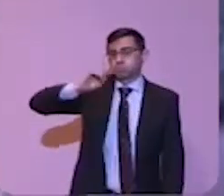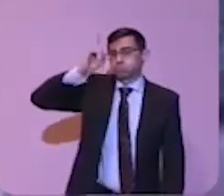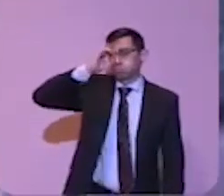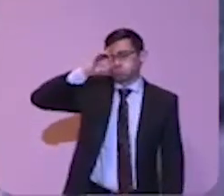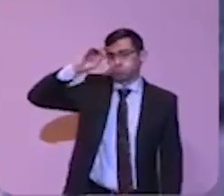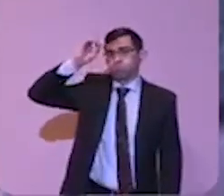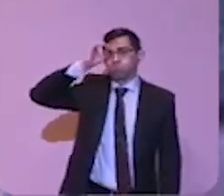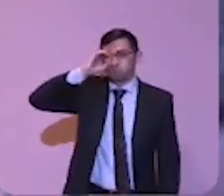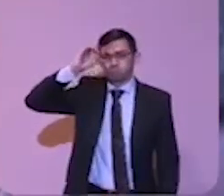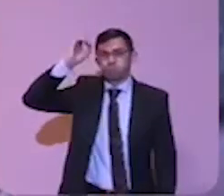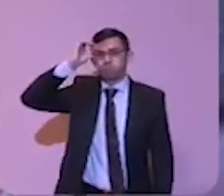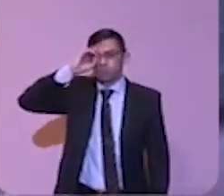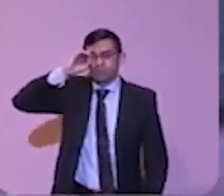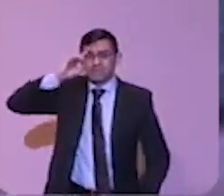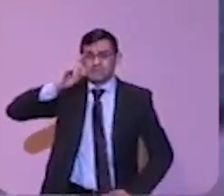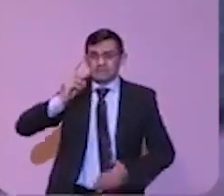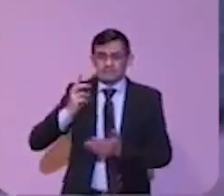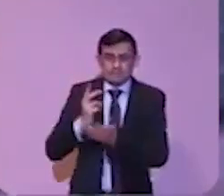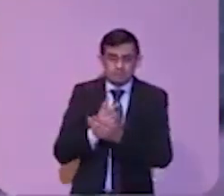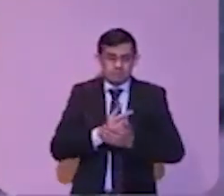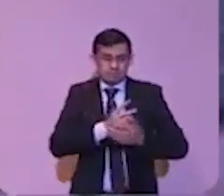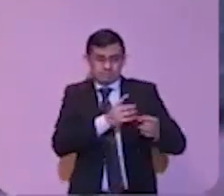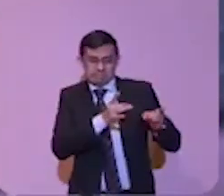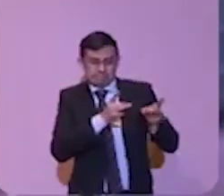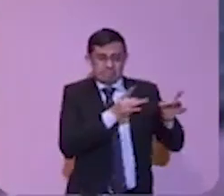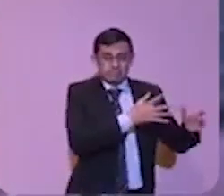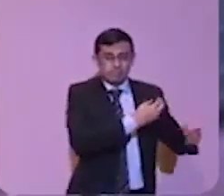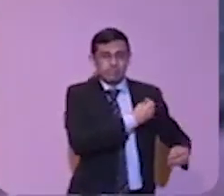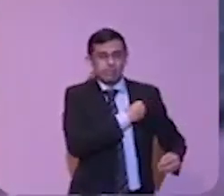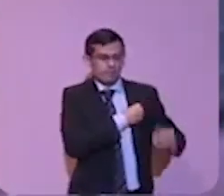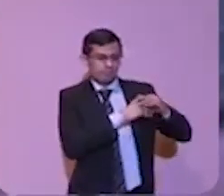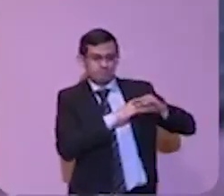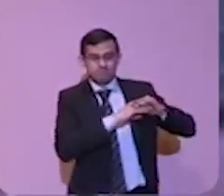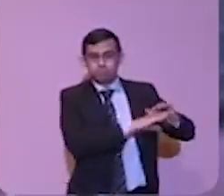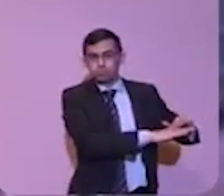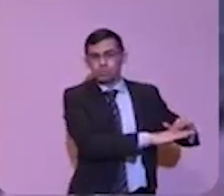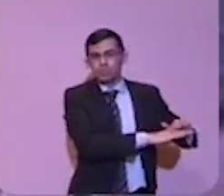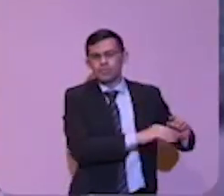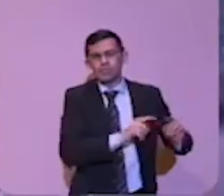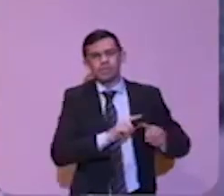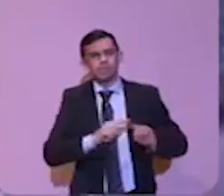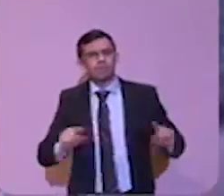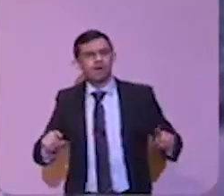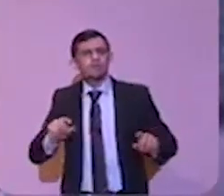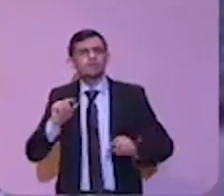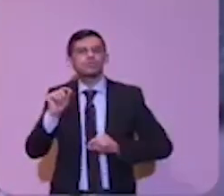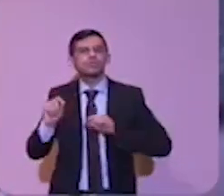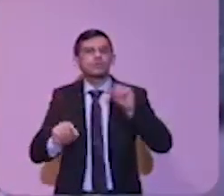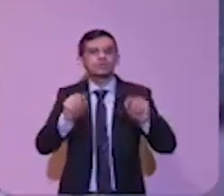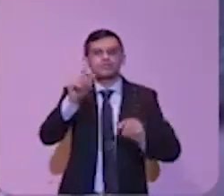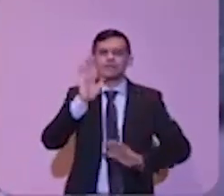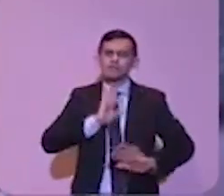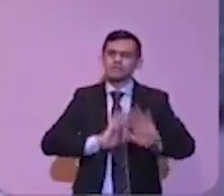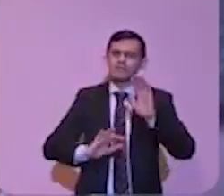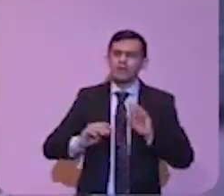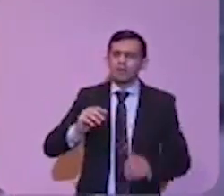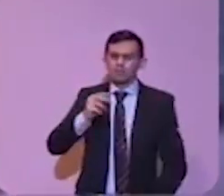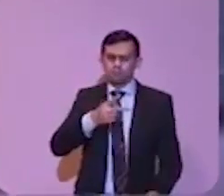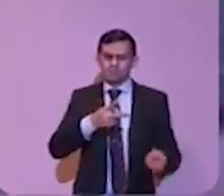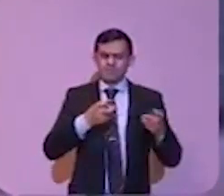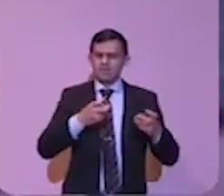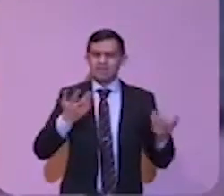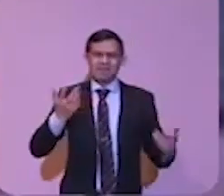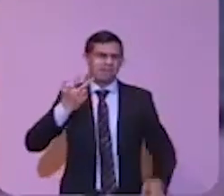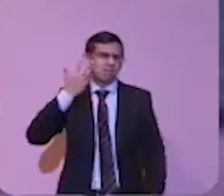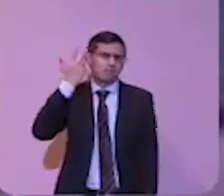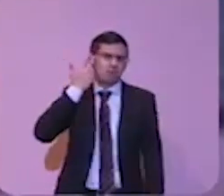dias em batalha contra o pecado? O que é que você olha como comum, como algo que